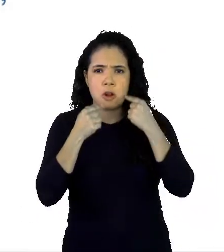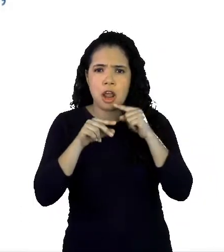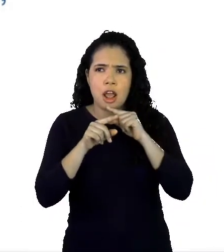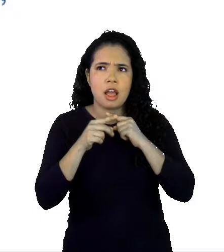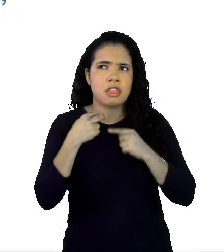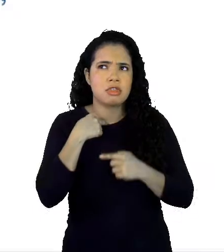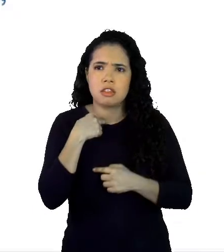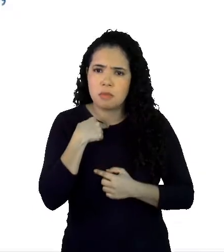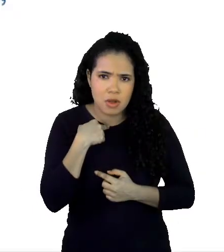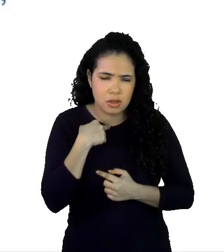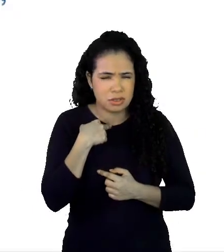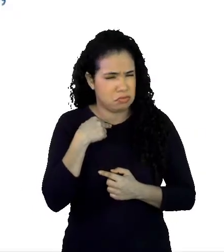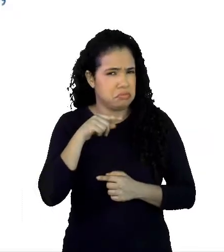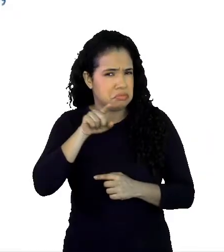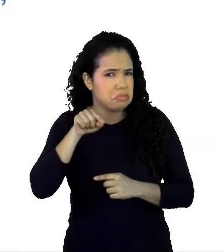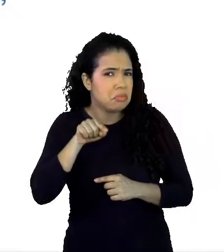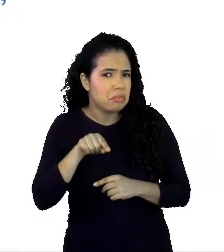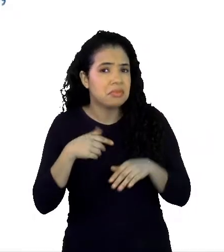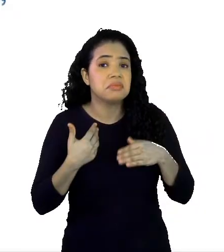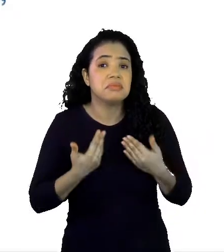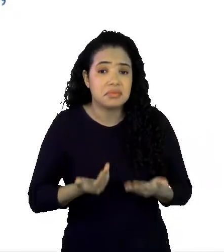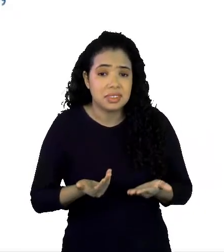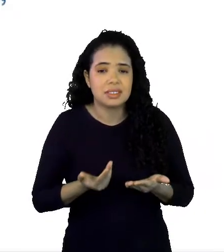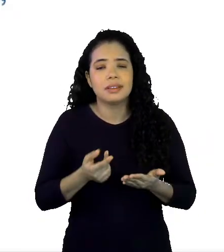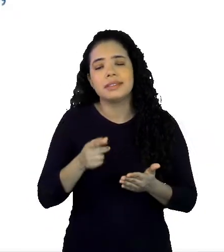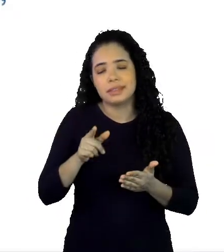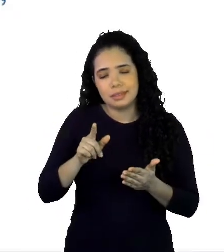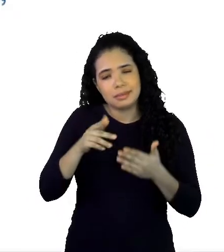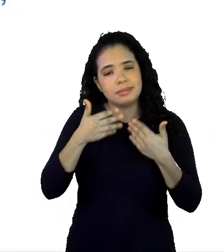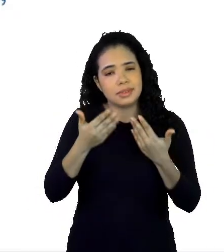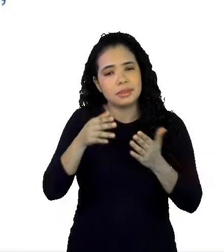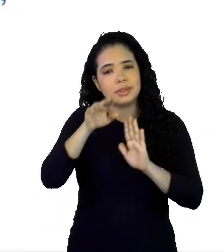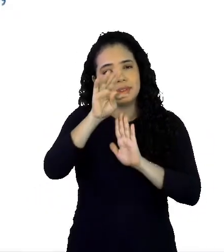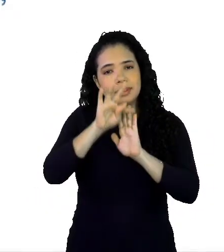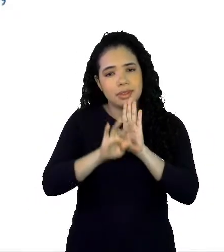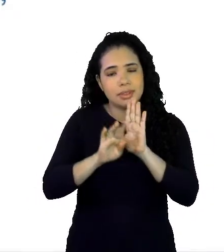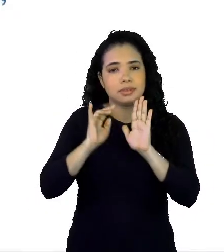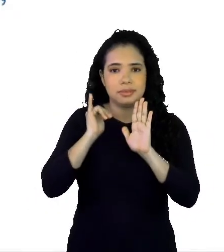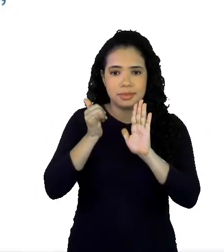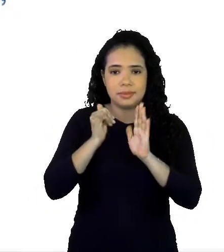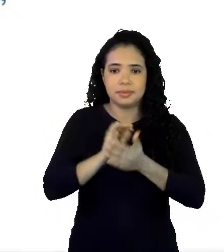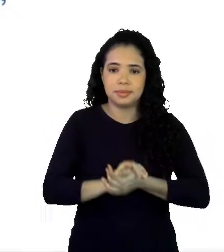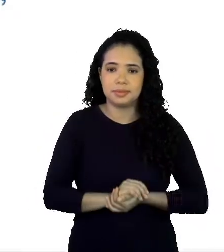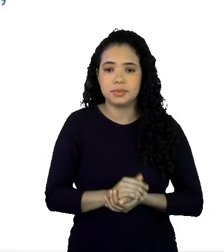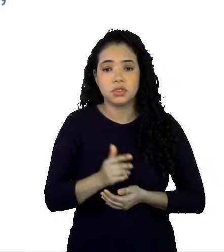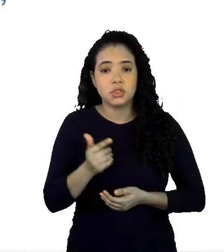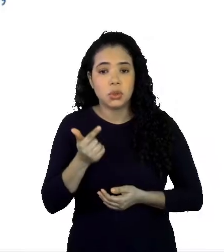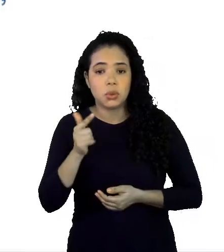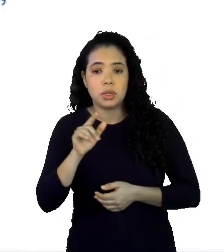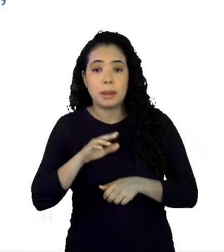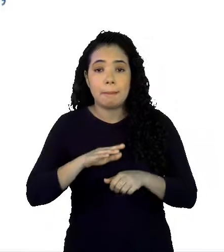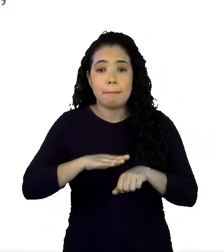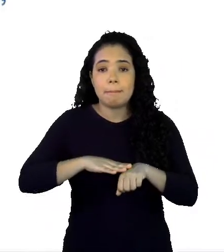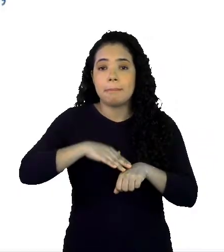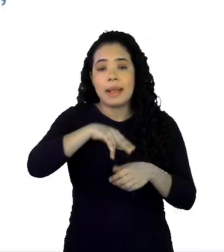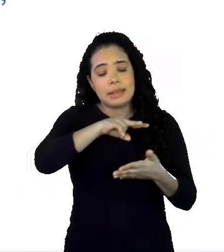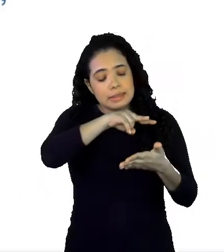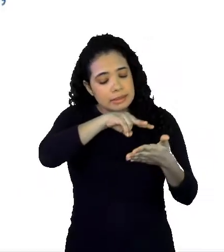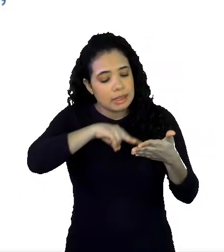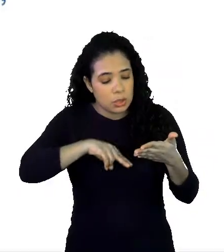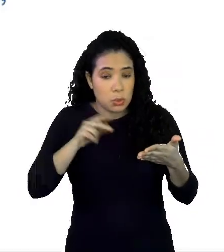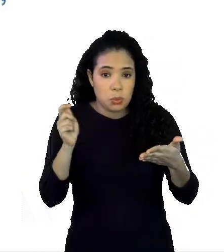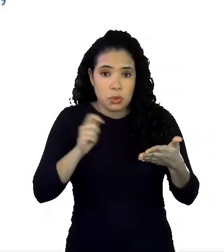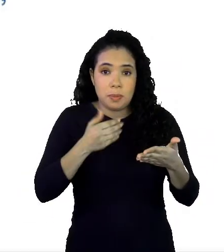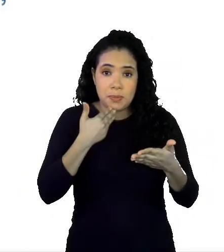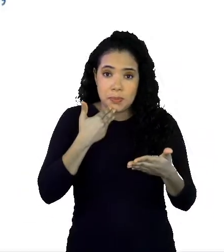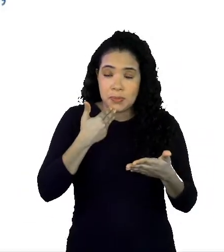nas entrelinhas, né, do que é narrado lá naquele miniconto. A outra: quantos mais leituras possíveis,